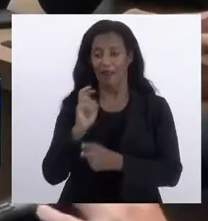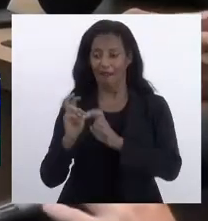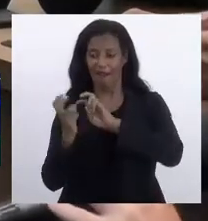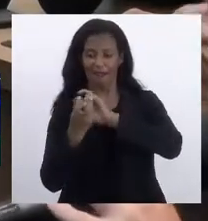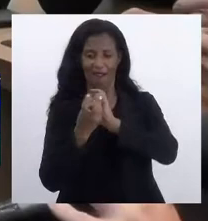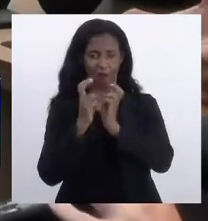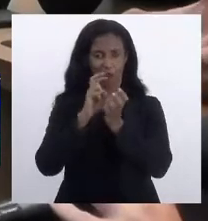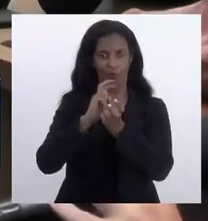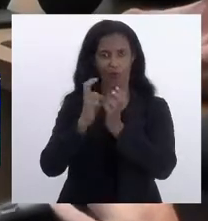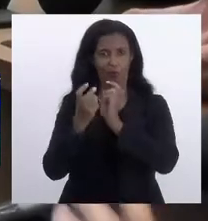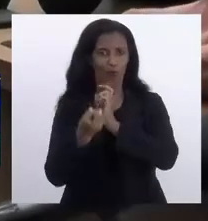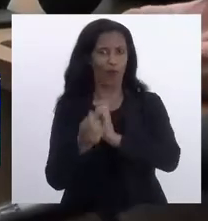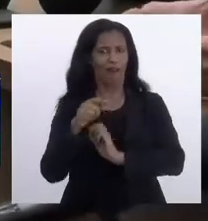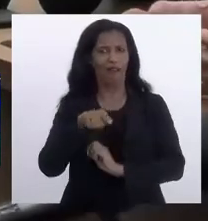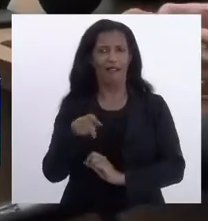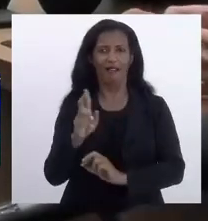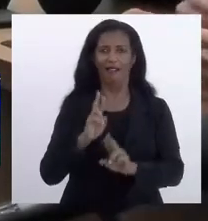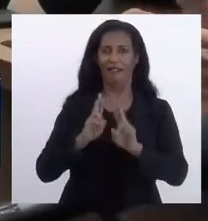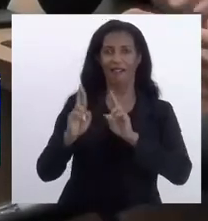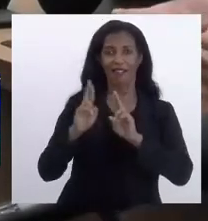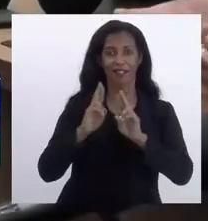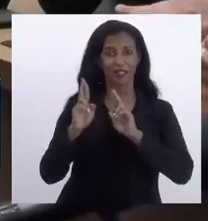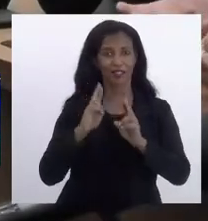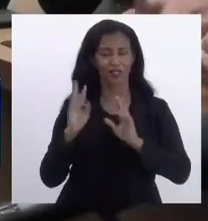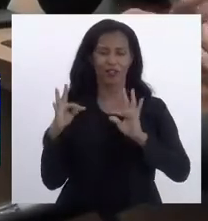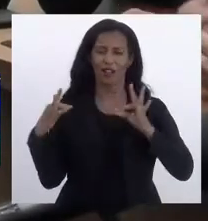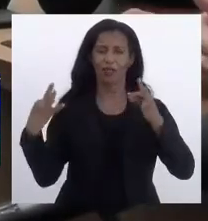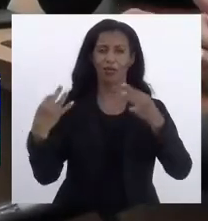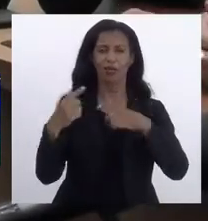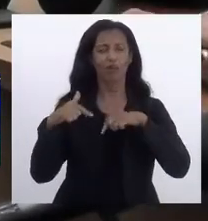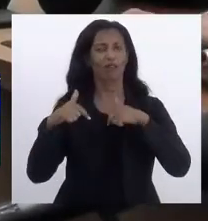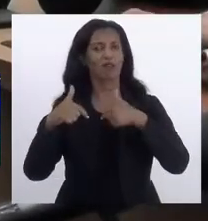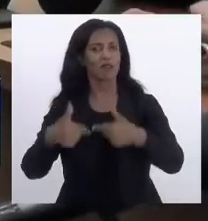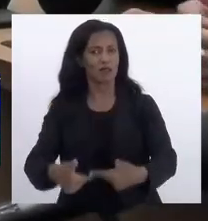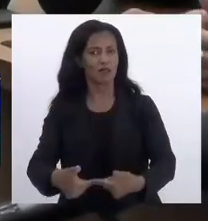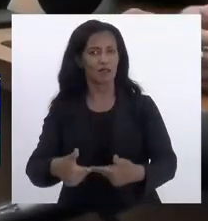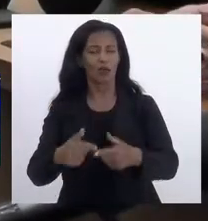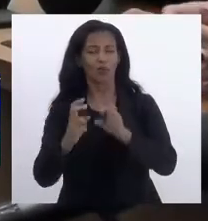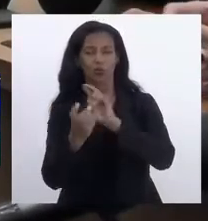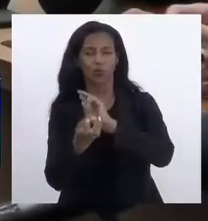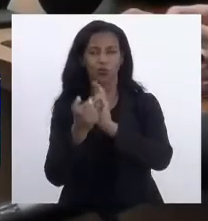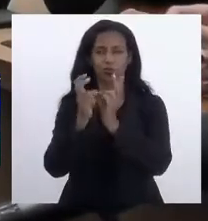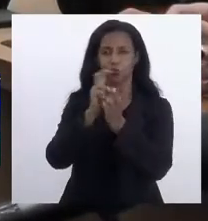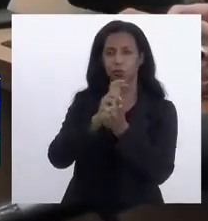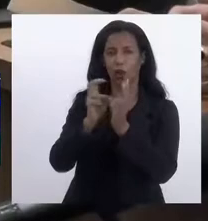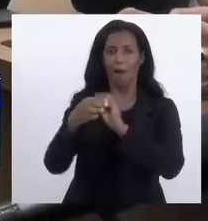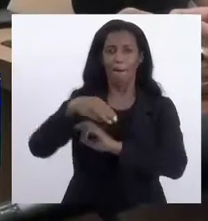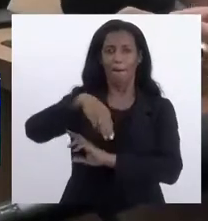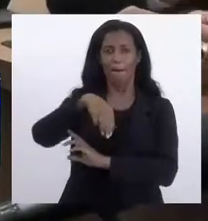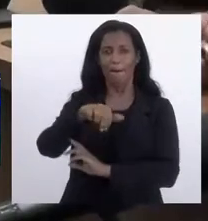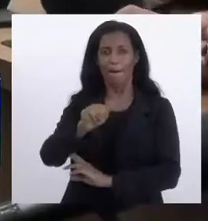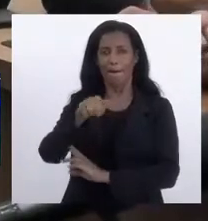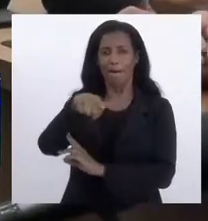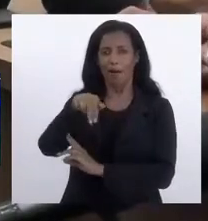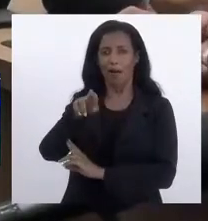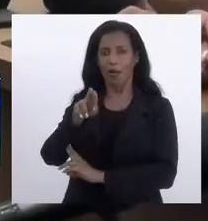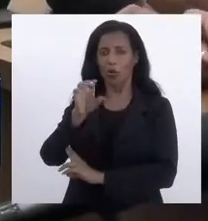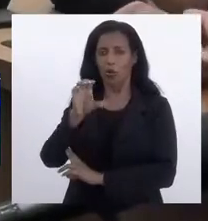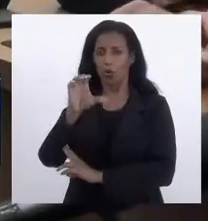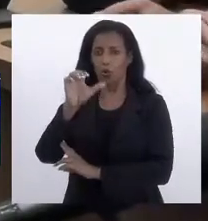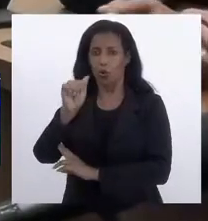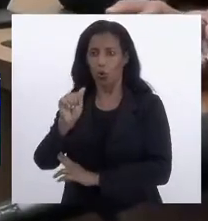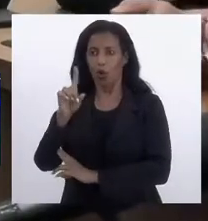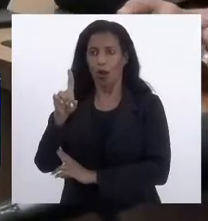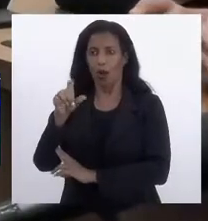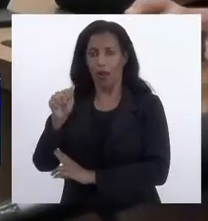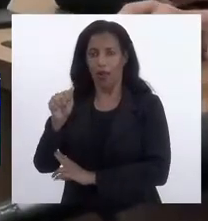presidente, é muito relativa a toda a ação do capoeirista Manduca da Praia, conhecido,